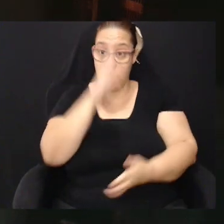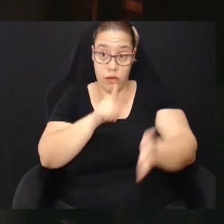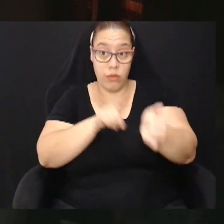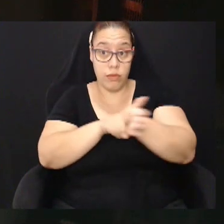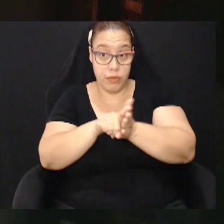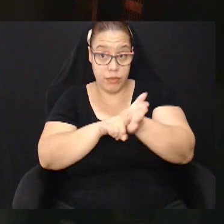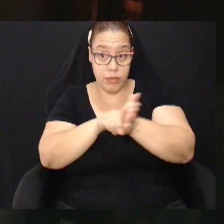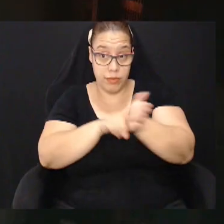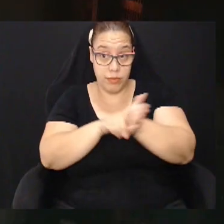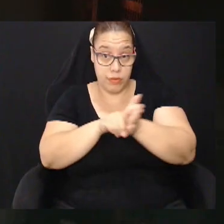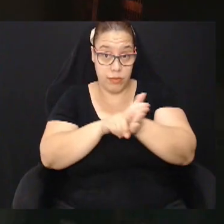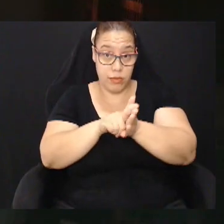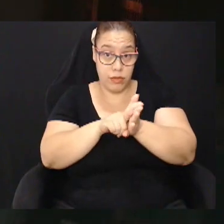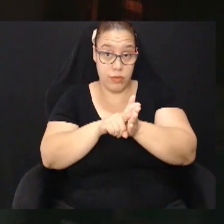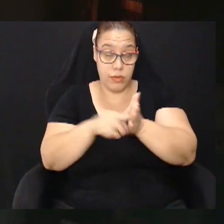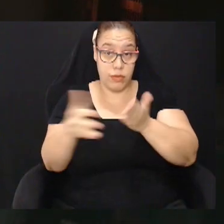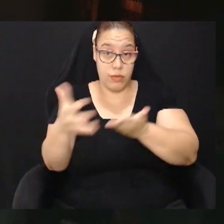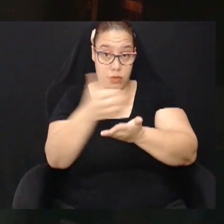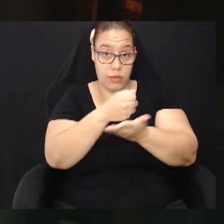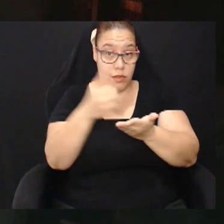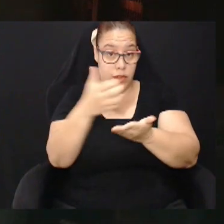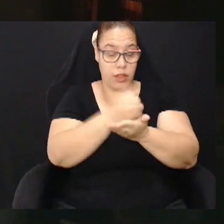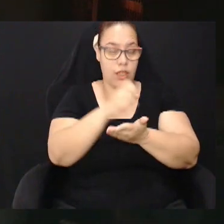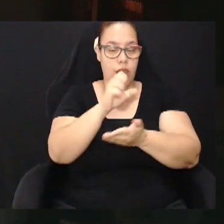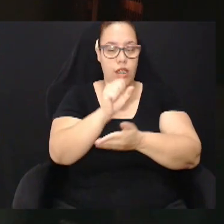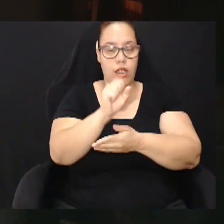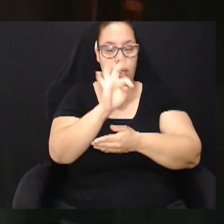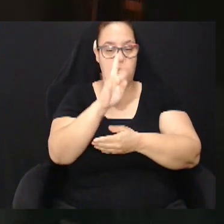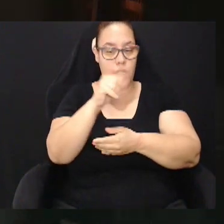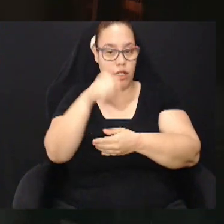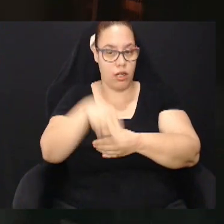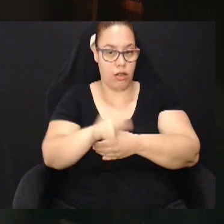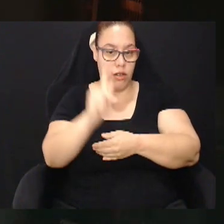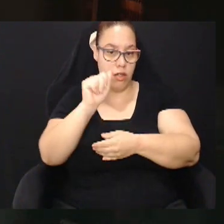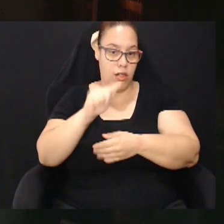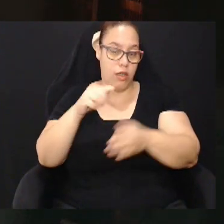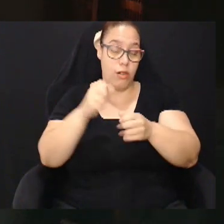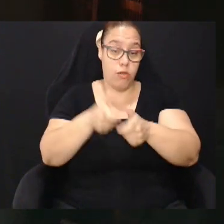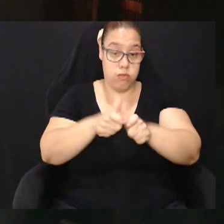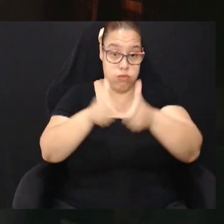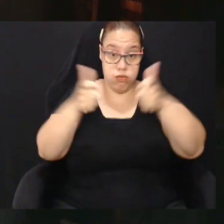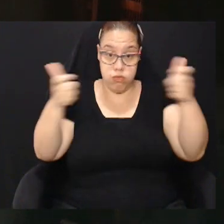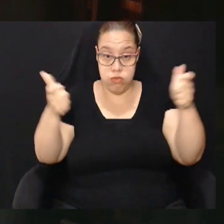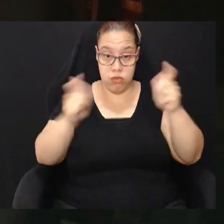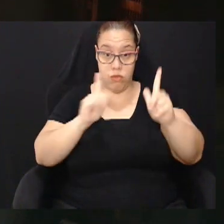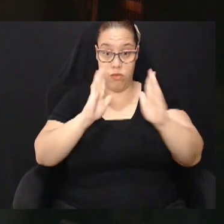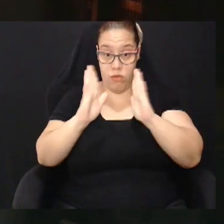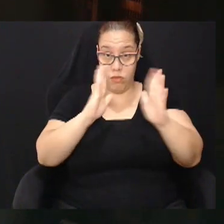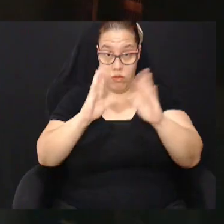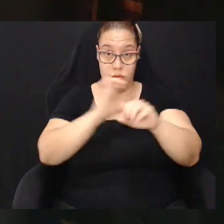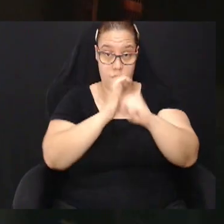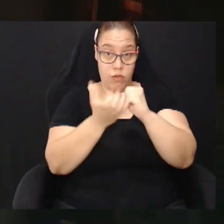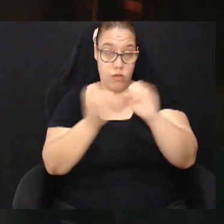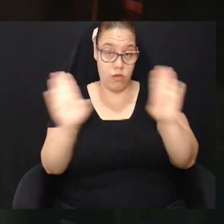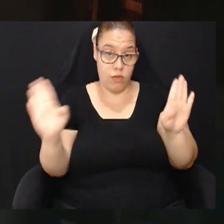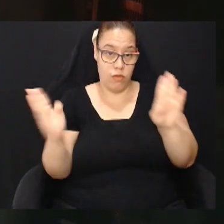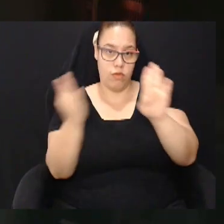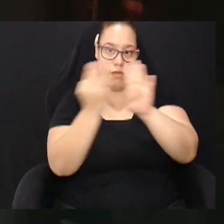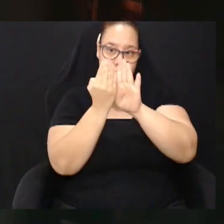que o consumo de streaming cresceu de forma expressiva durante a pandemia, no isolamento. As pessoas